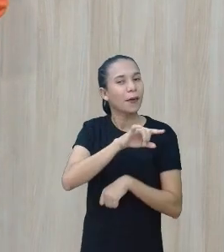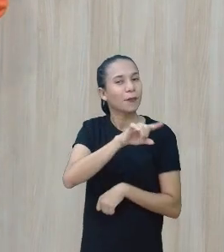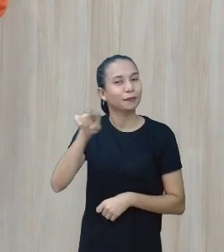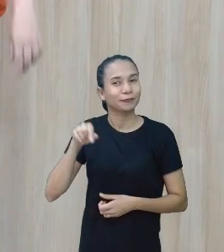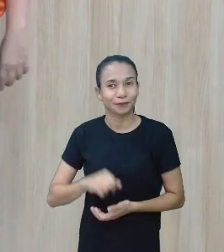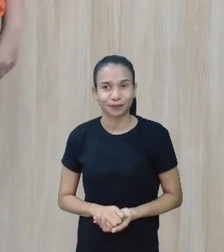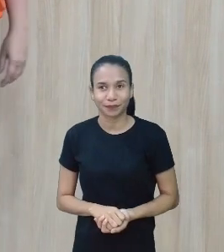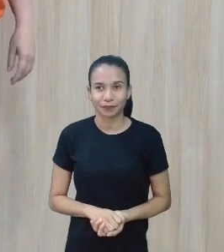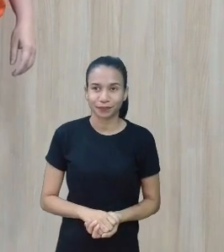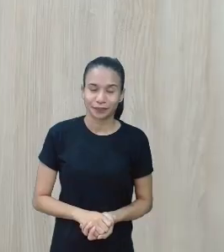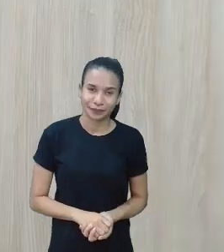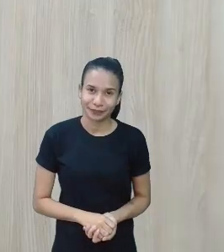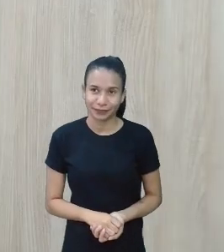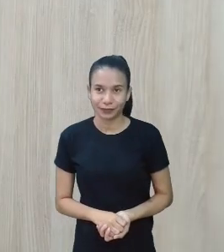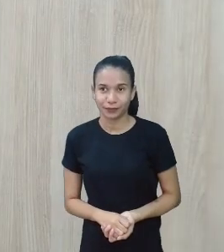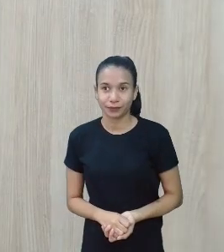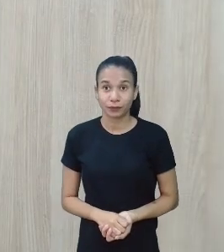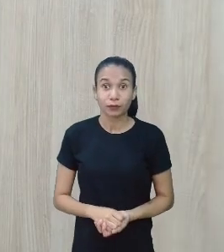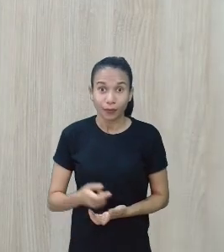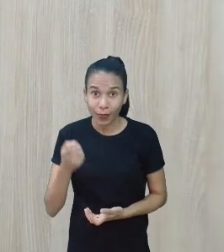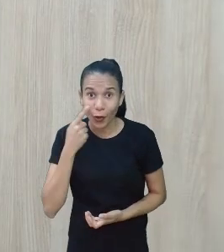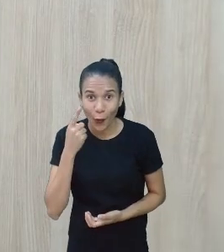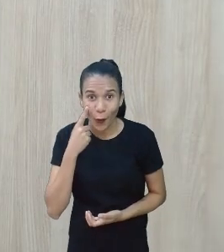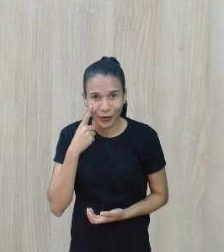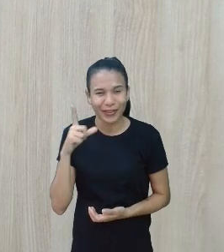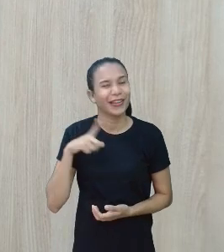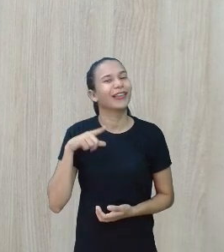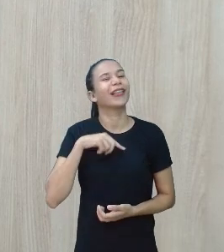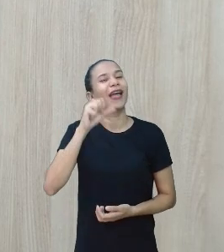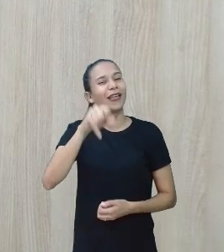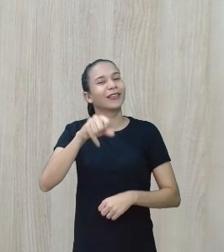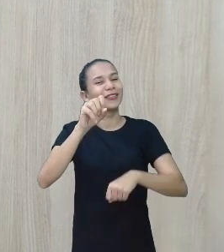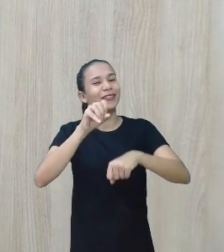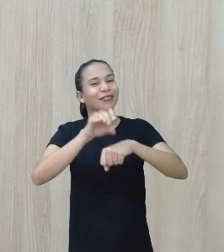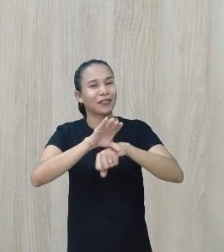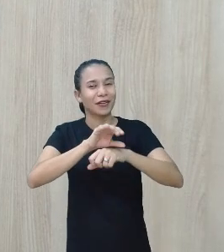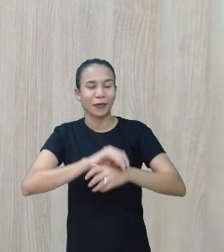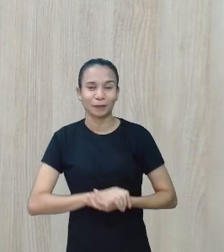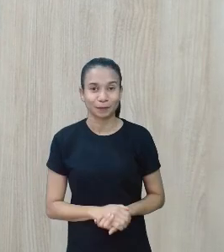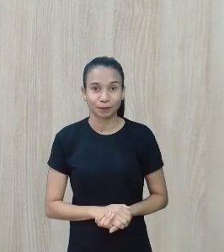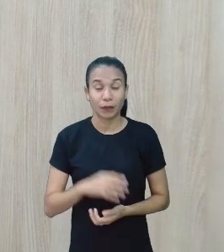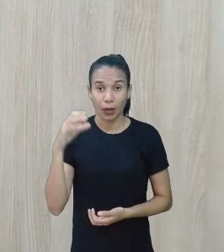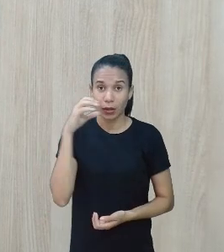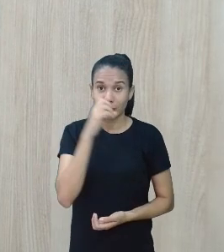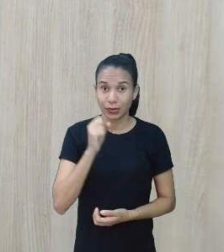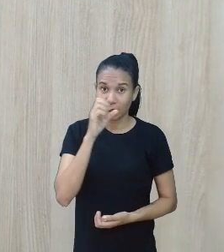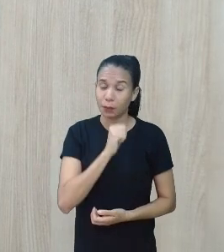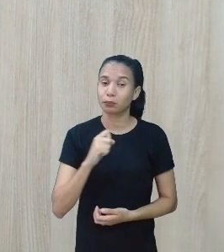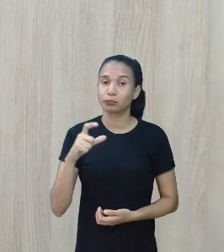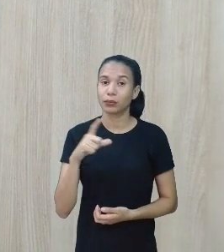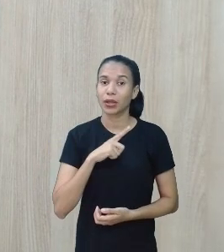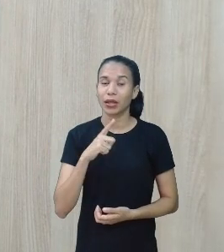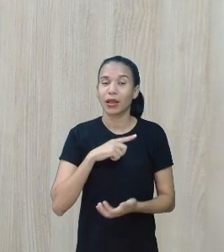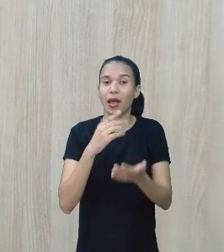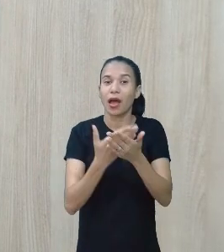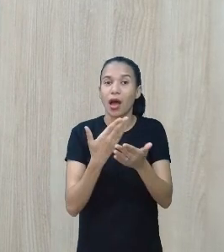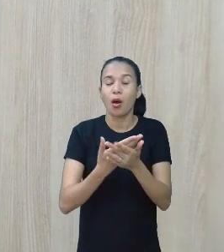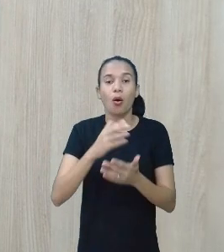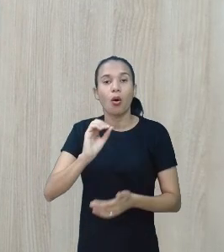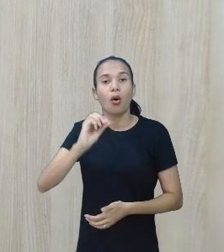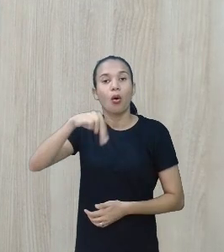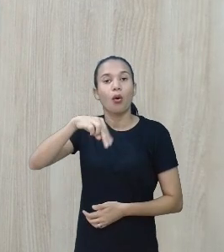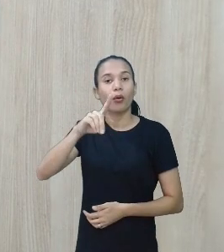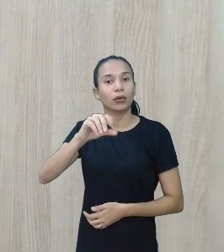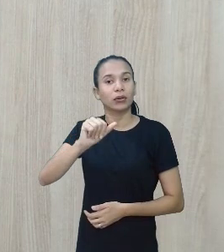vocês. Oi, gente. Tenho um recadinho sim. Sábado nós tivemos aula do Onda Tech,